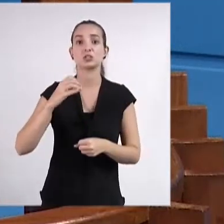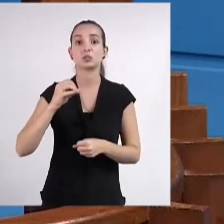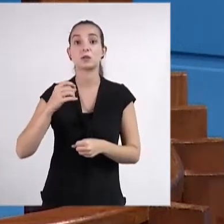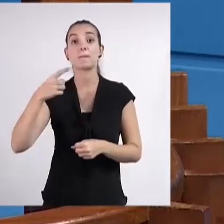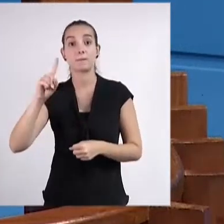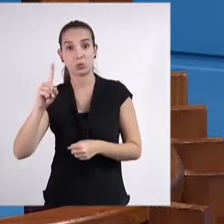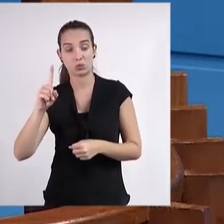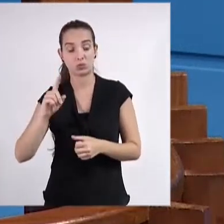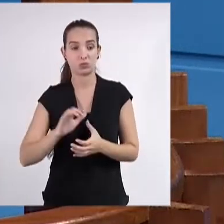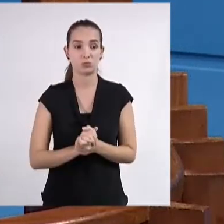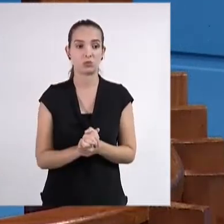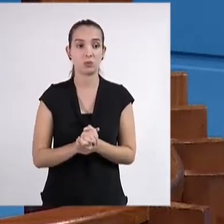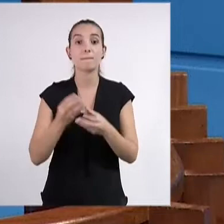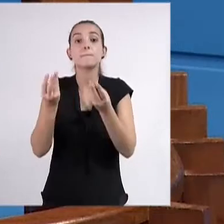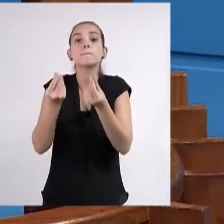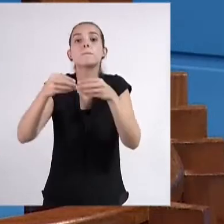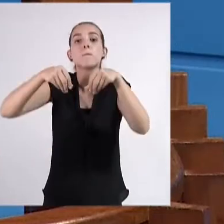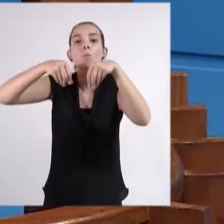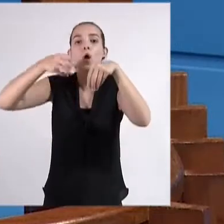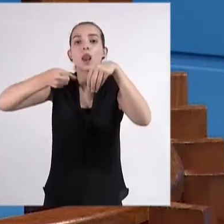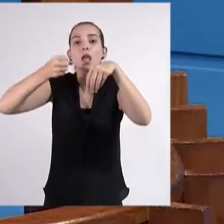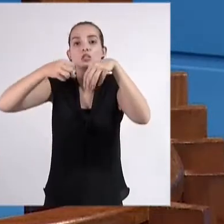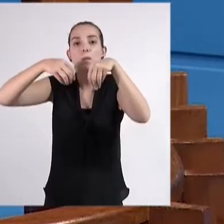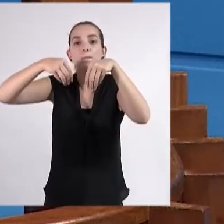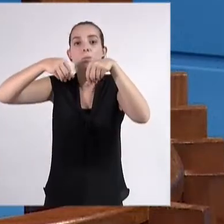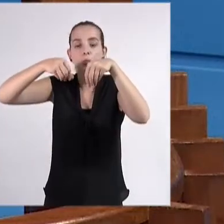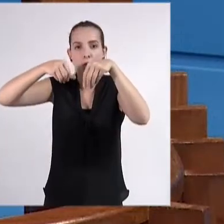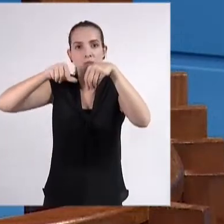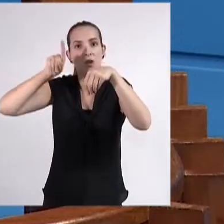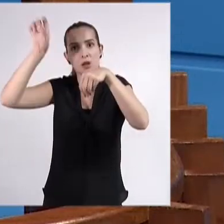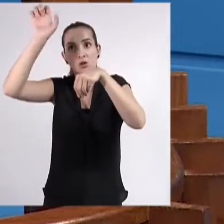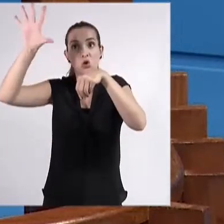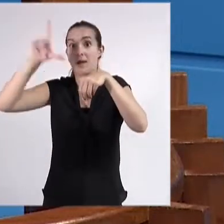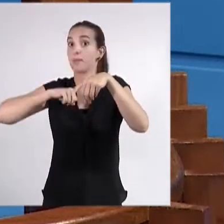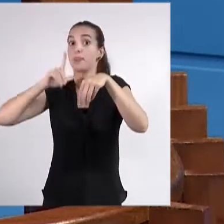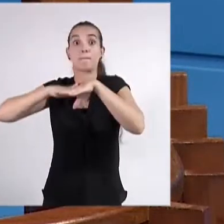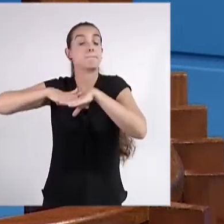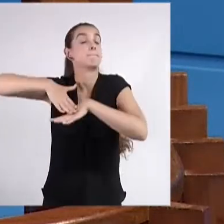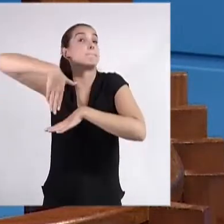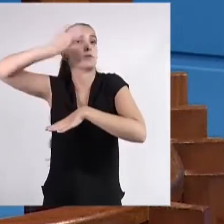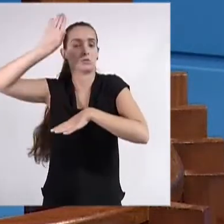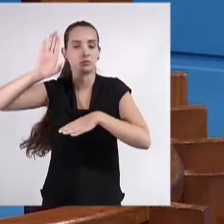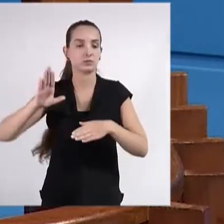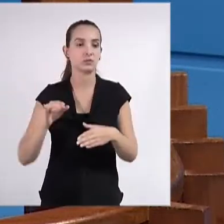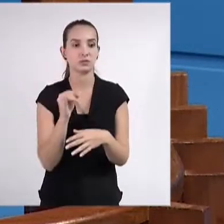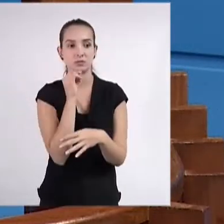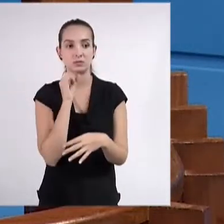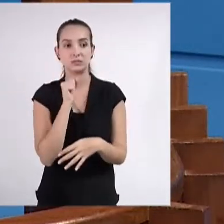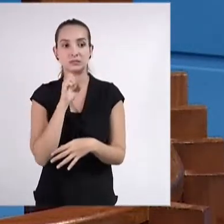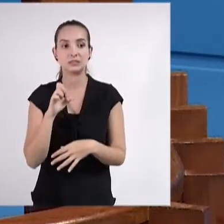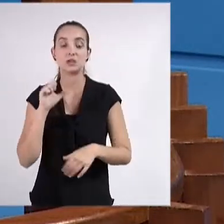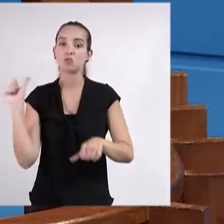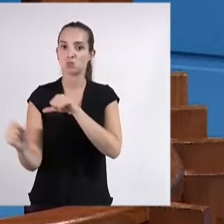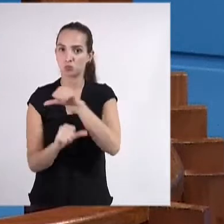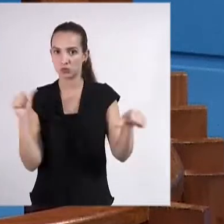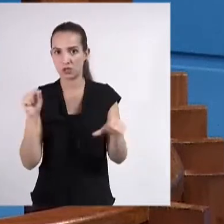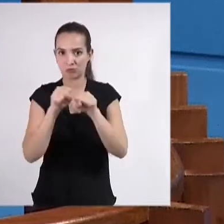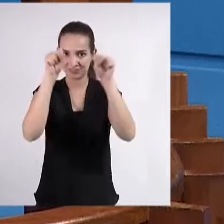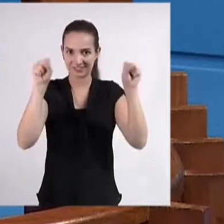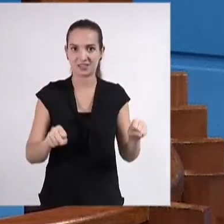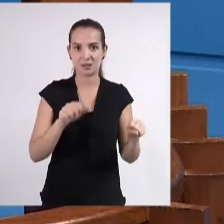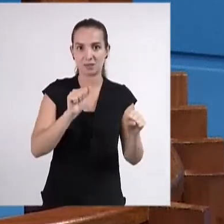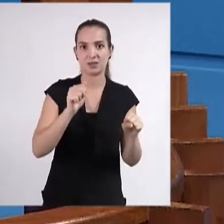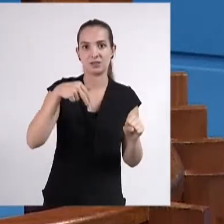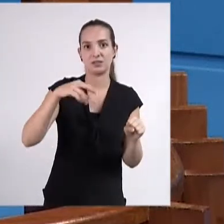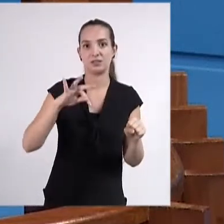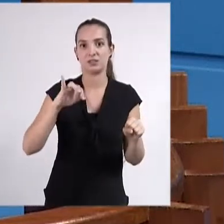qualquer momento, uma simples redução ou alternância no sistema antidumping possibilitaria